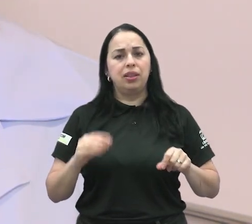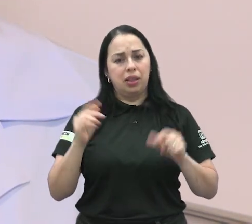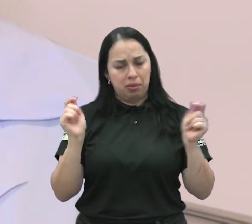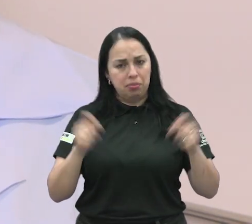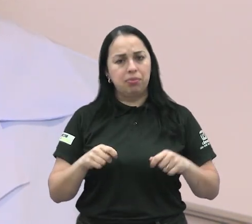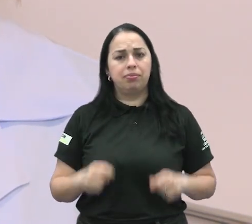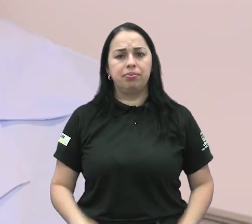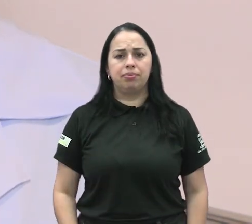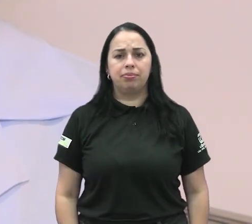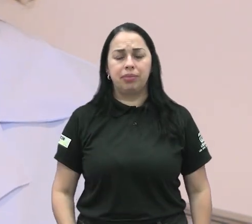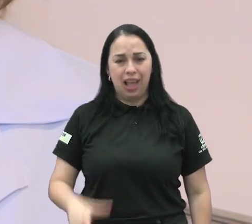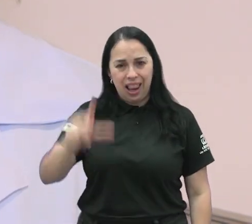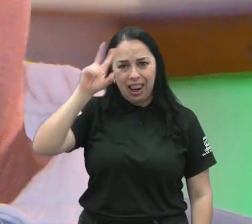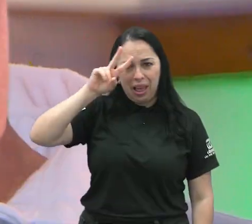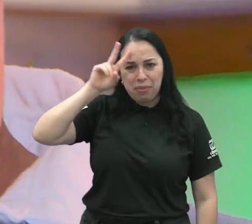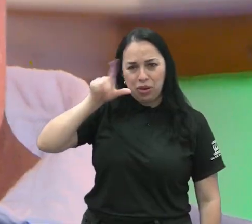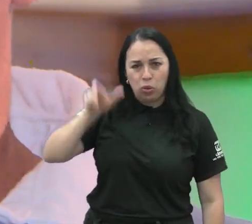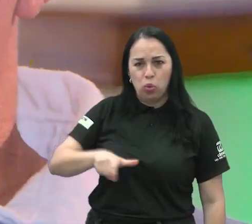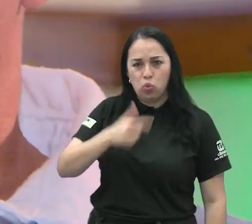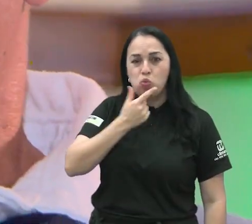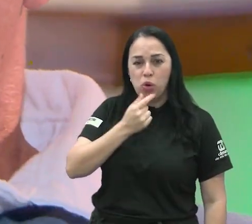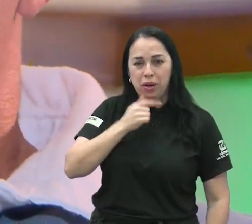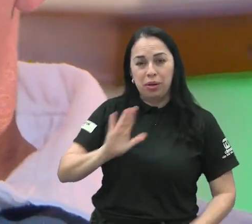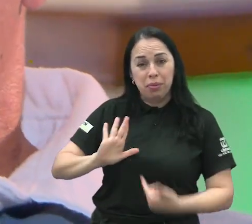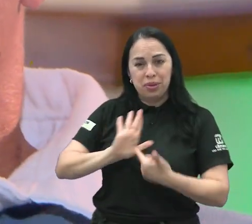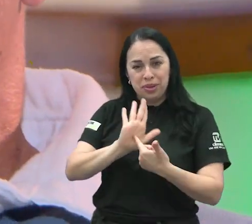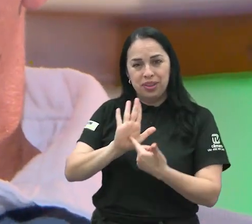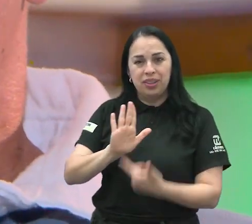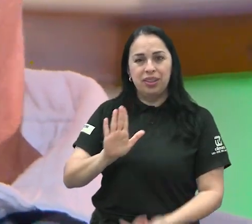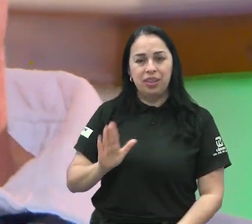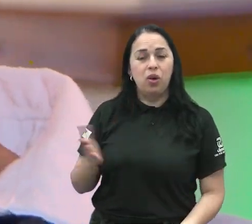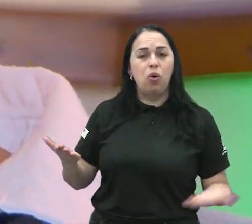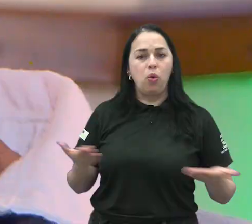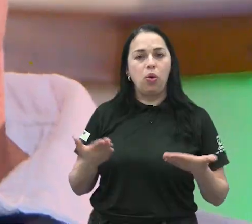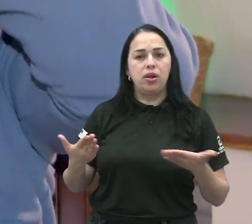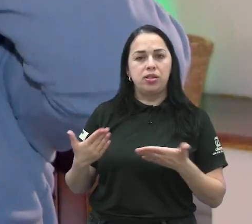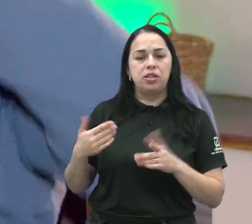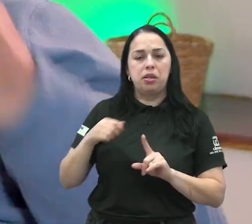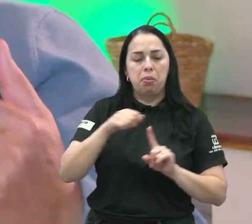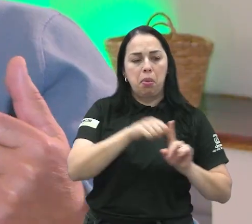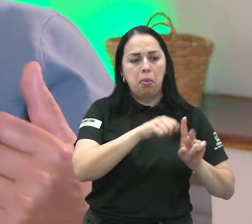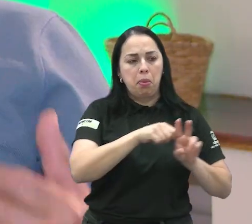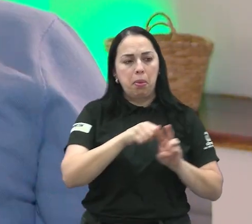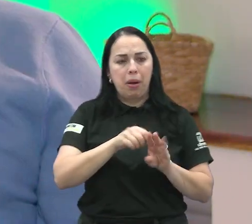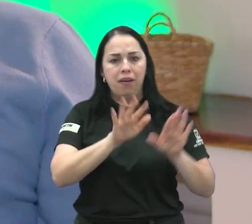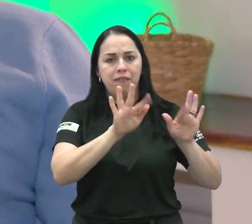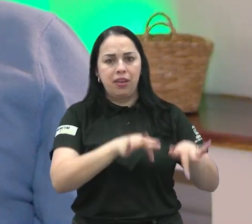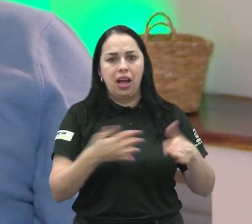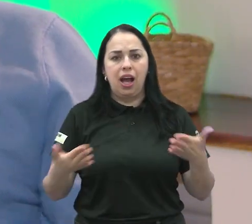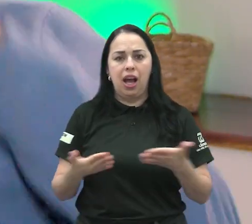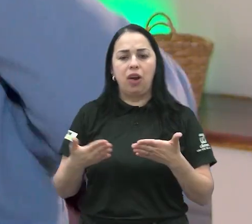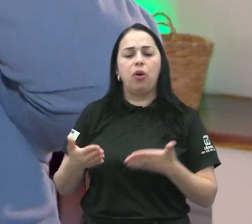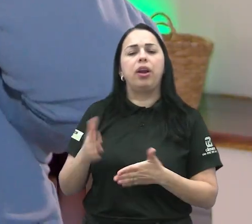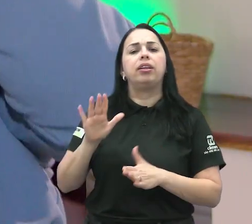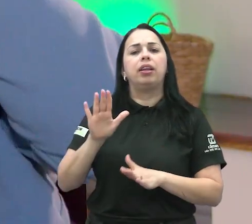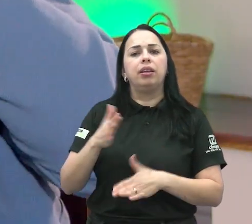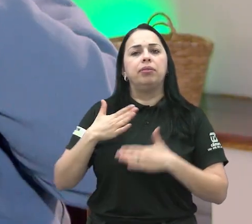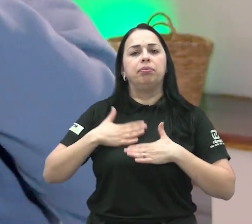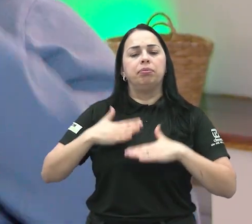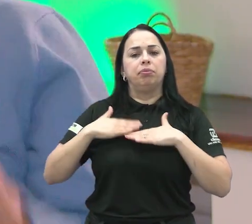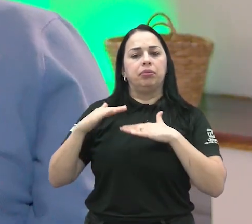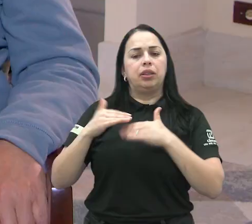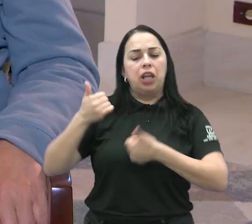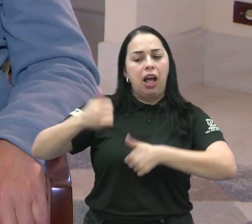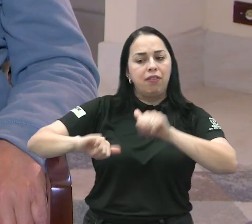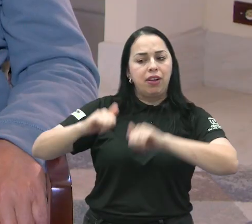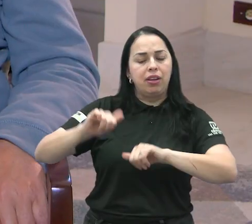do paciente, na chance dele ficar curado. E lembra do Luiz que mostramos no começo da reportagem? Hoje, após meses de quimioterapia, ele está em fase de remissão